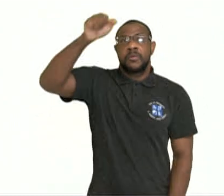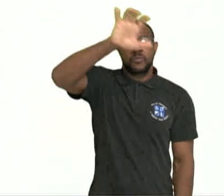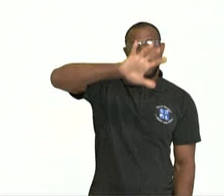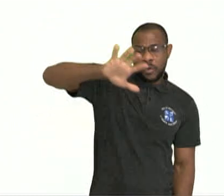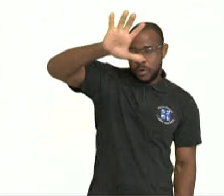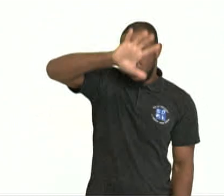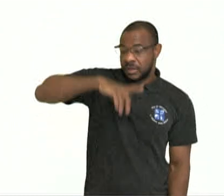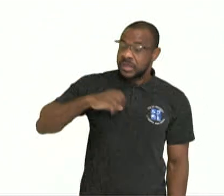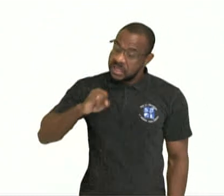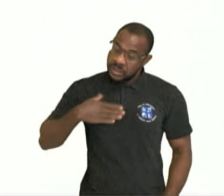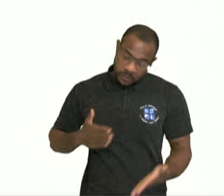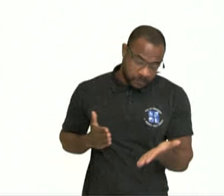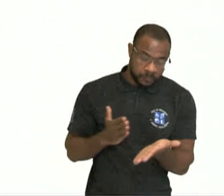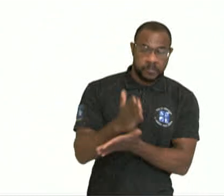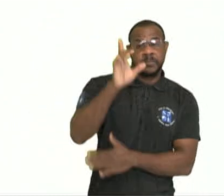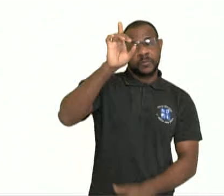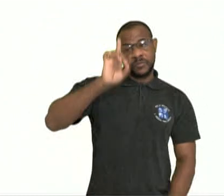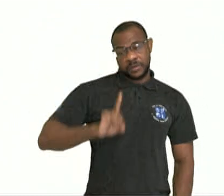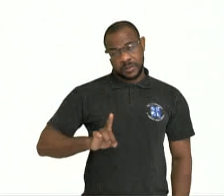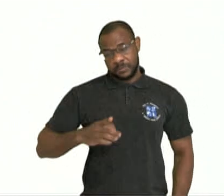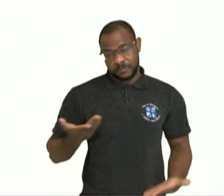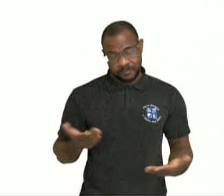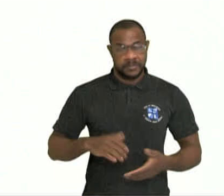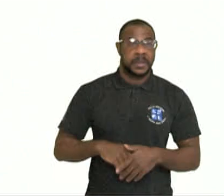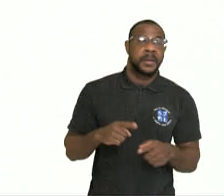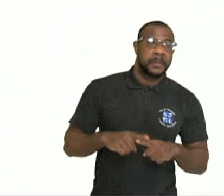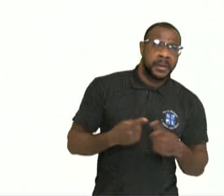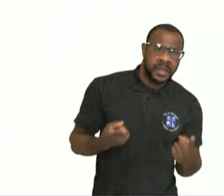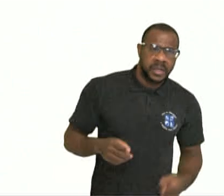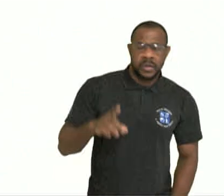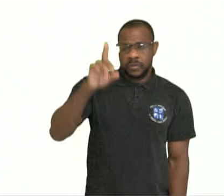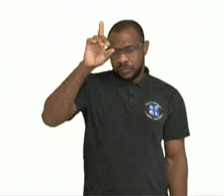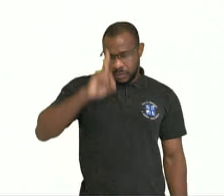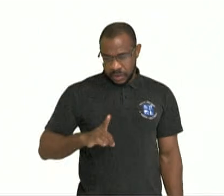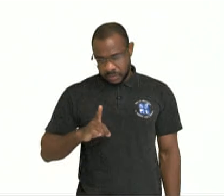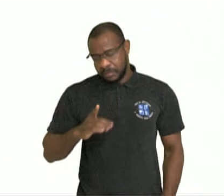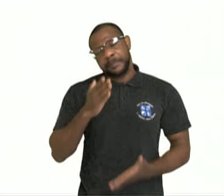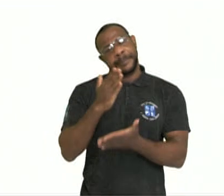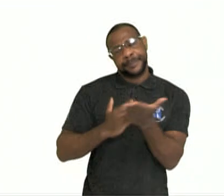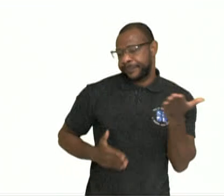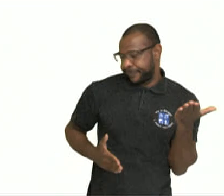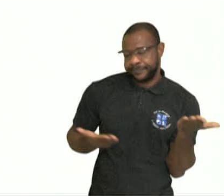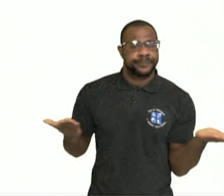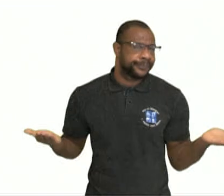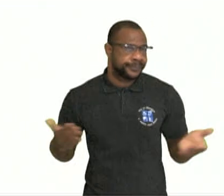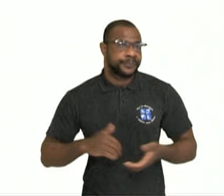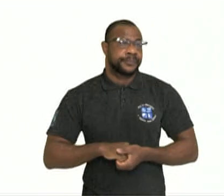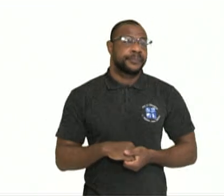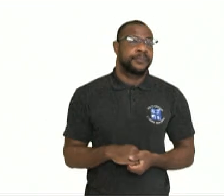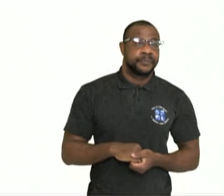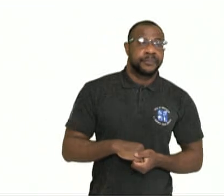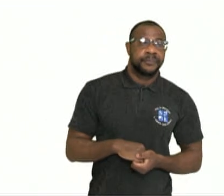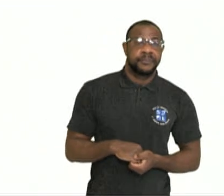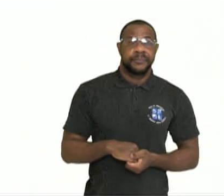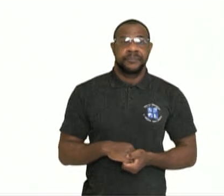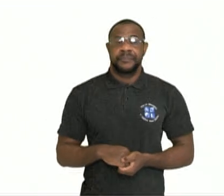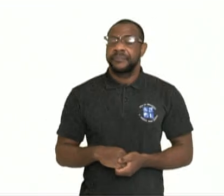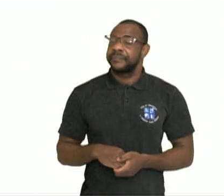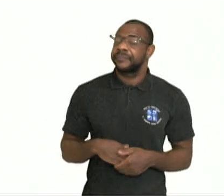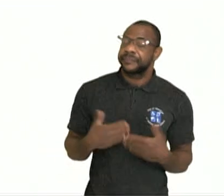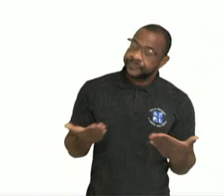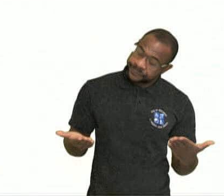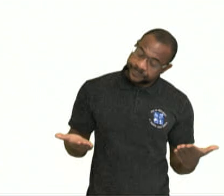caso eu fosse aprovada em direito romano, mas direito romano me reprovou. Vê? Tudo